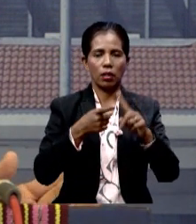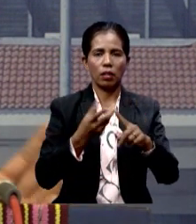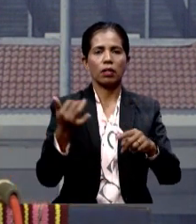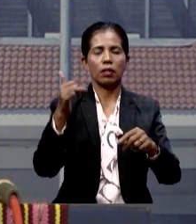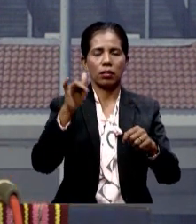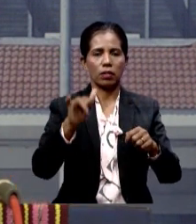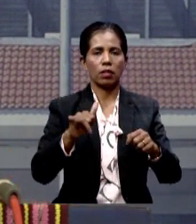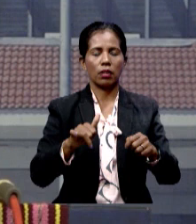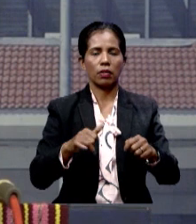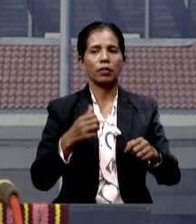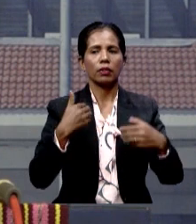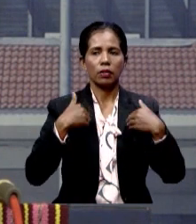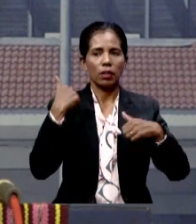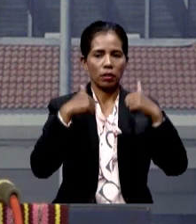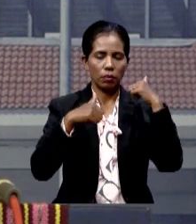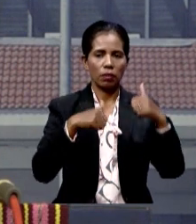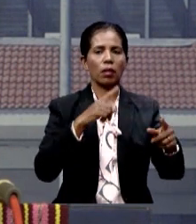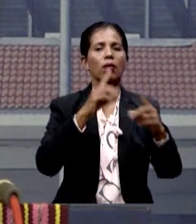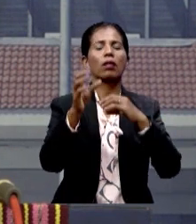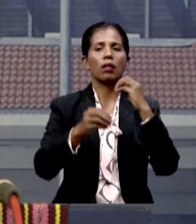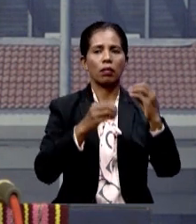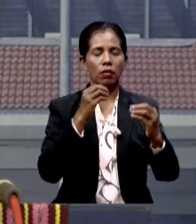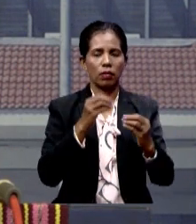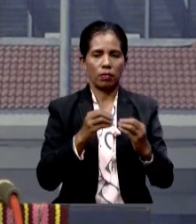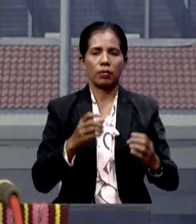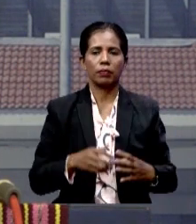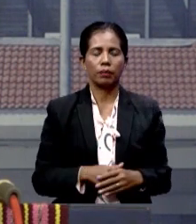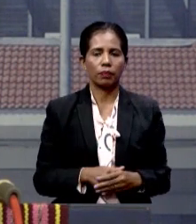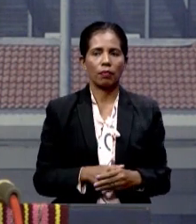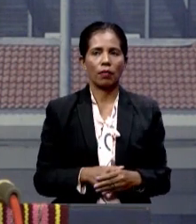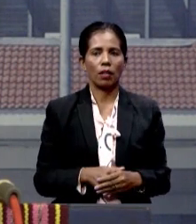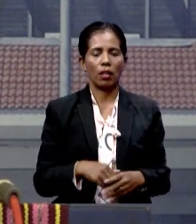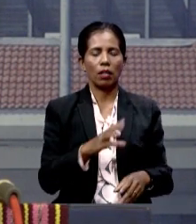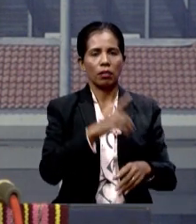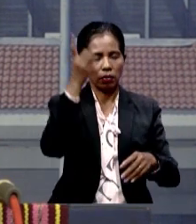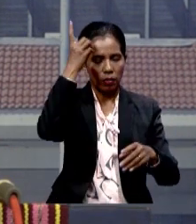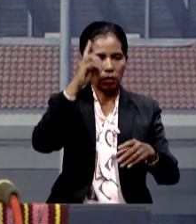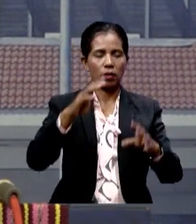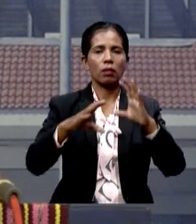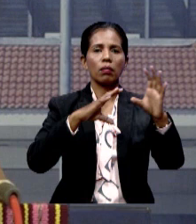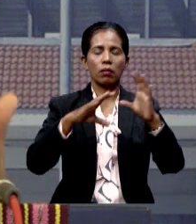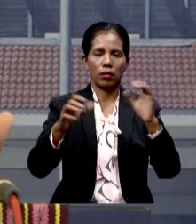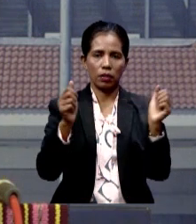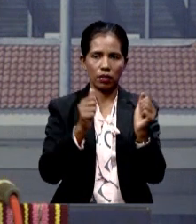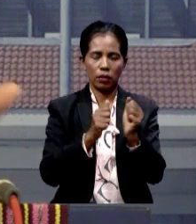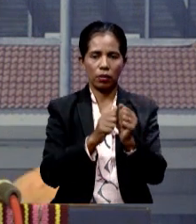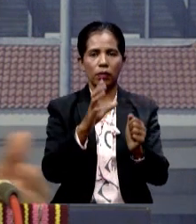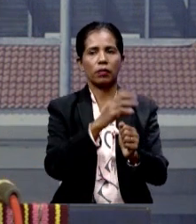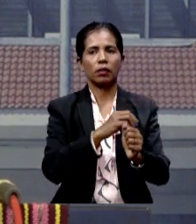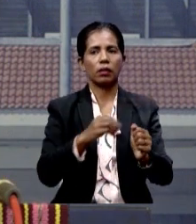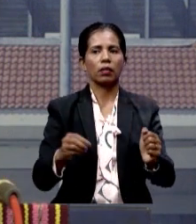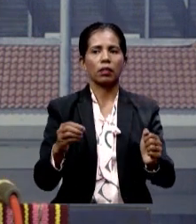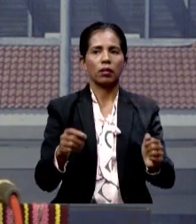minha atividade de releta incluía com a diplomatic consultation, consulta diplomática